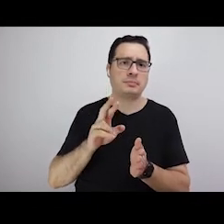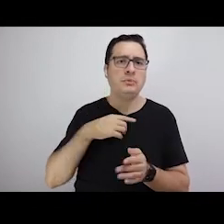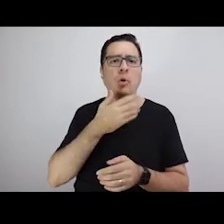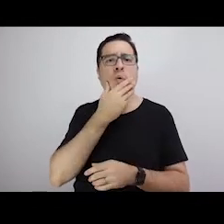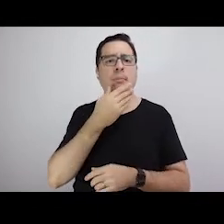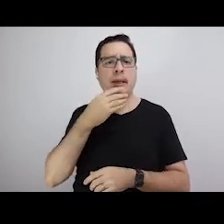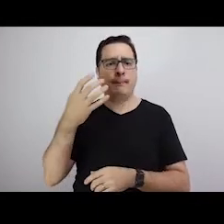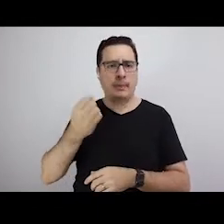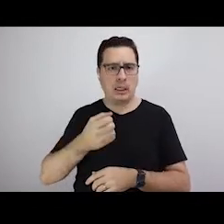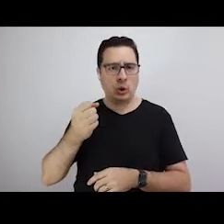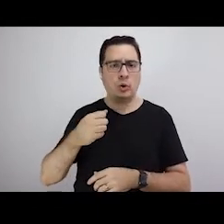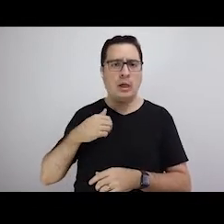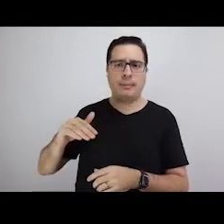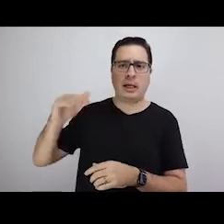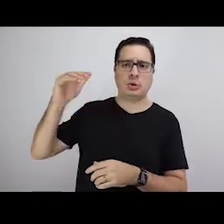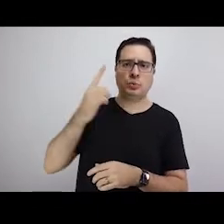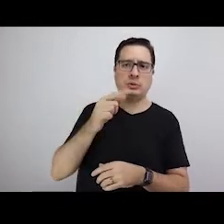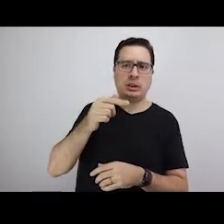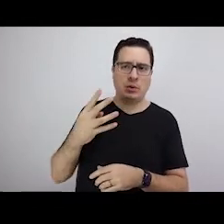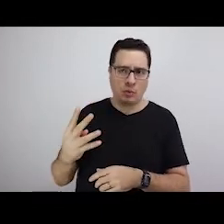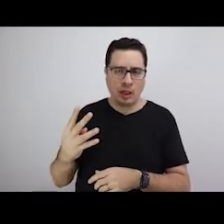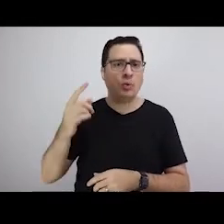branco, tenho 1,74 m,